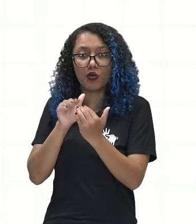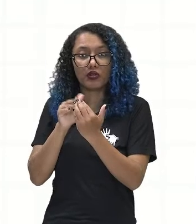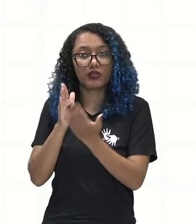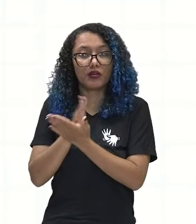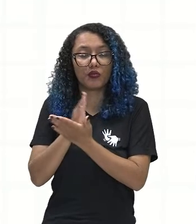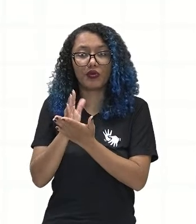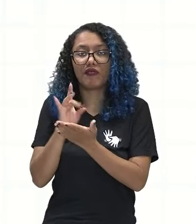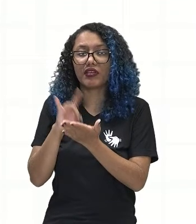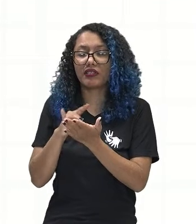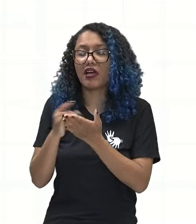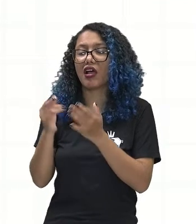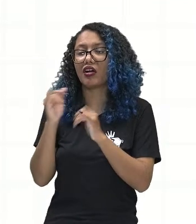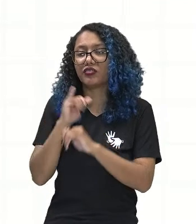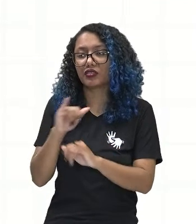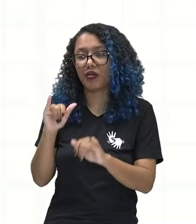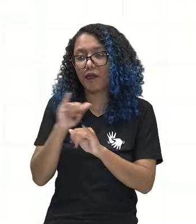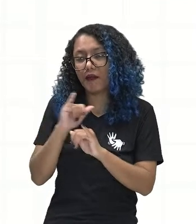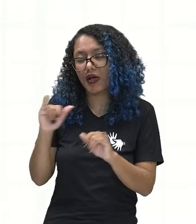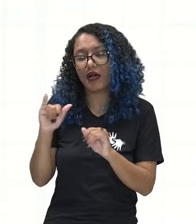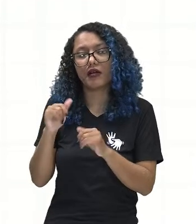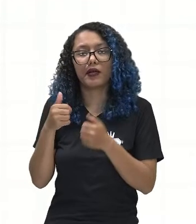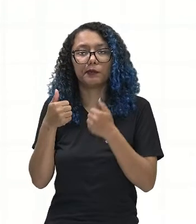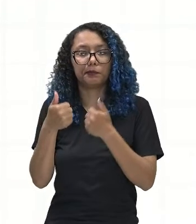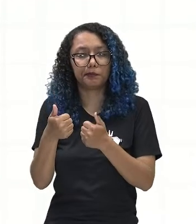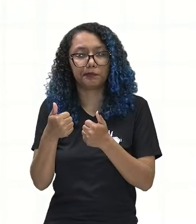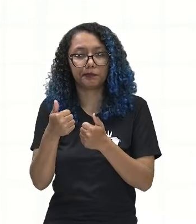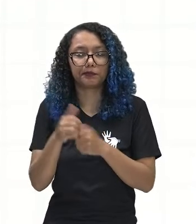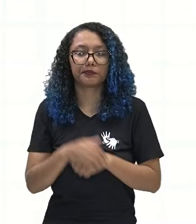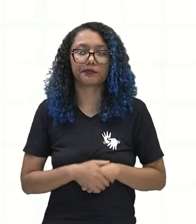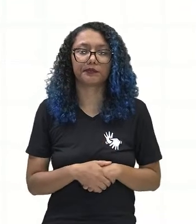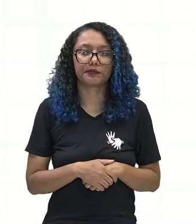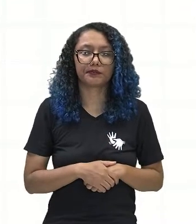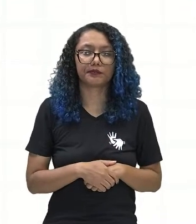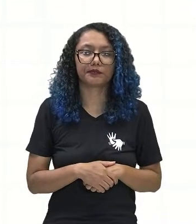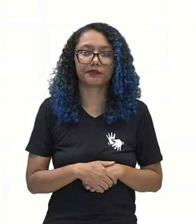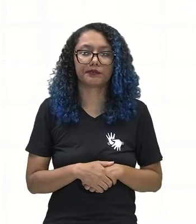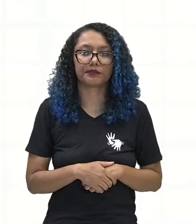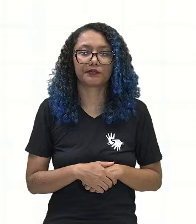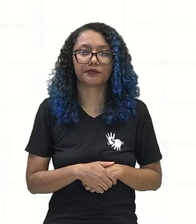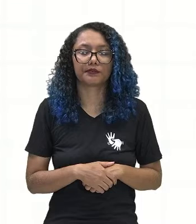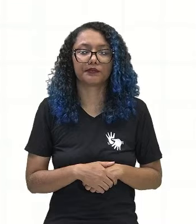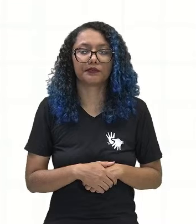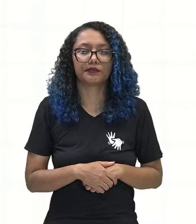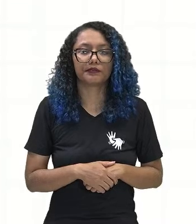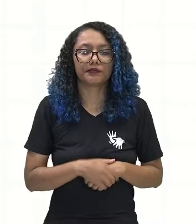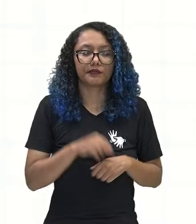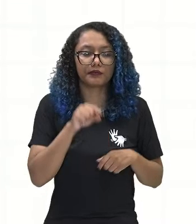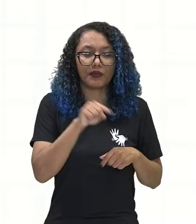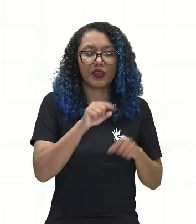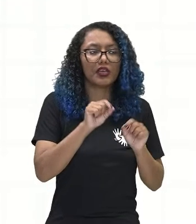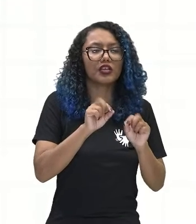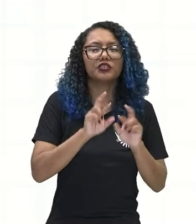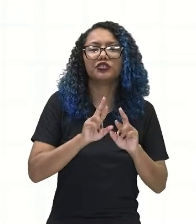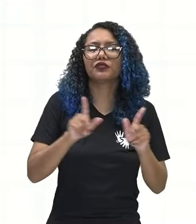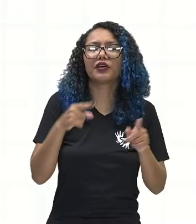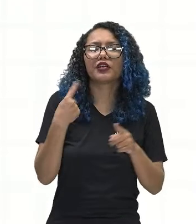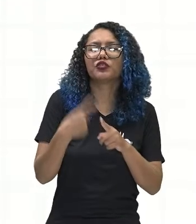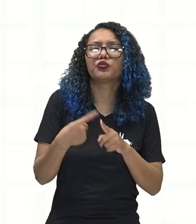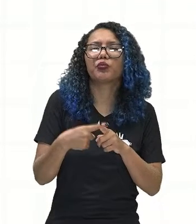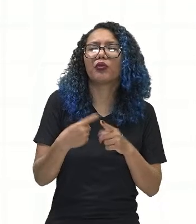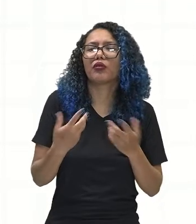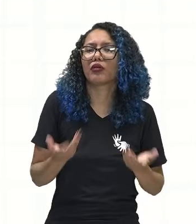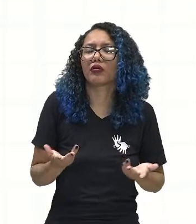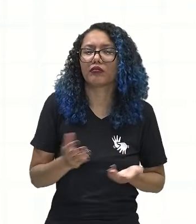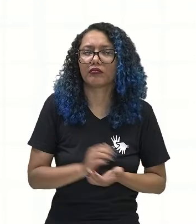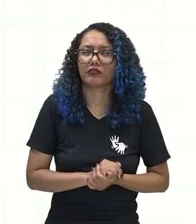serviços, algumas campanhas, algumas coisas, certo? Então, nesse sentido, a publicidade se difere um pouco, por